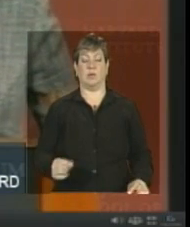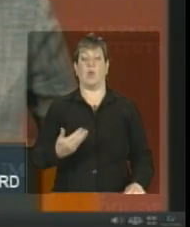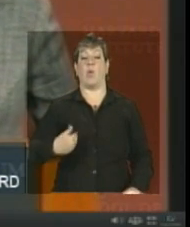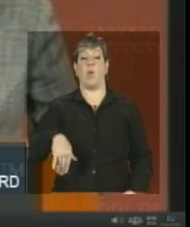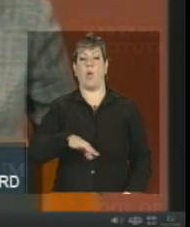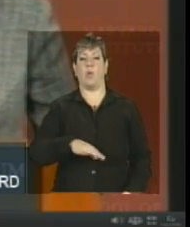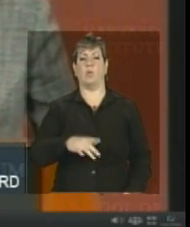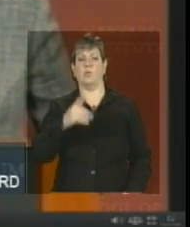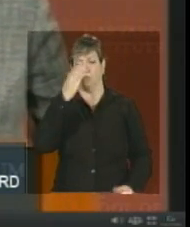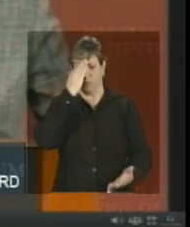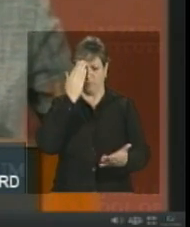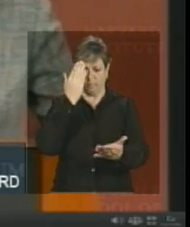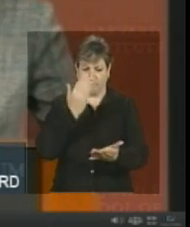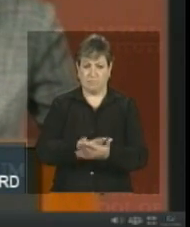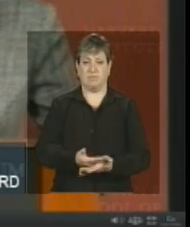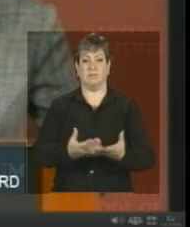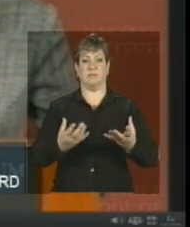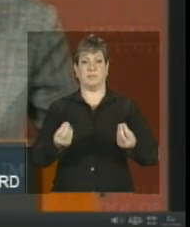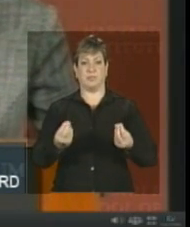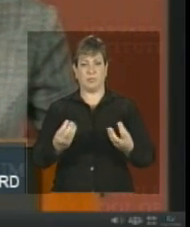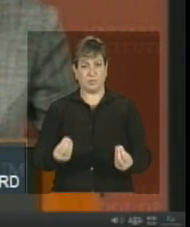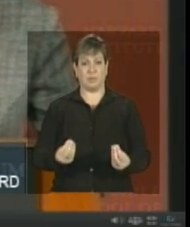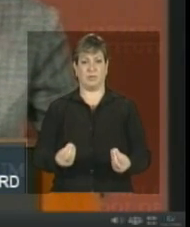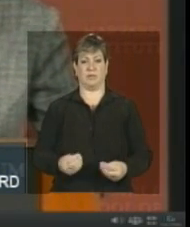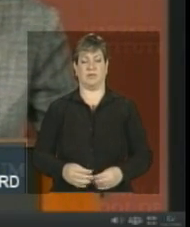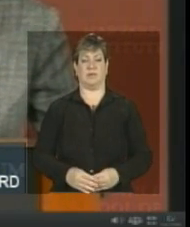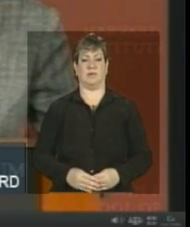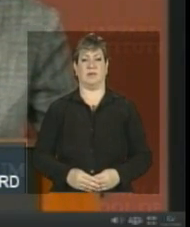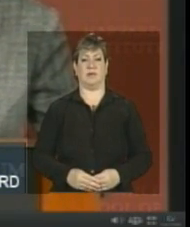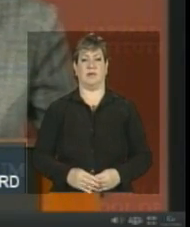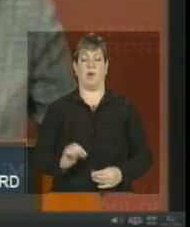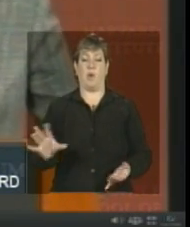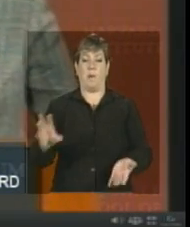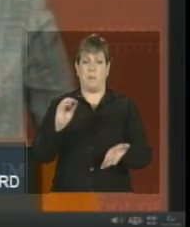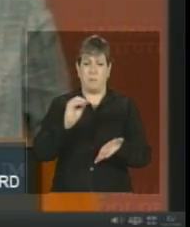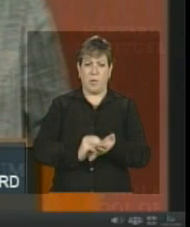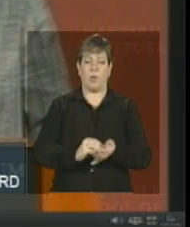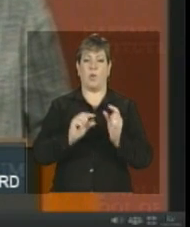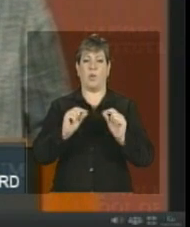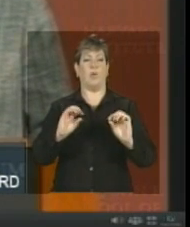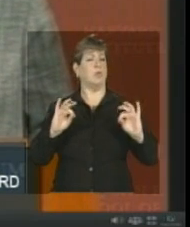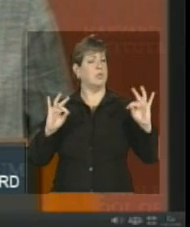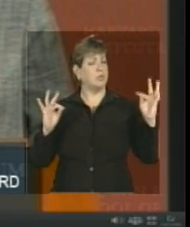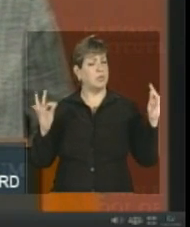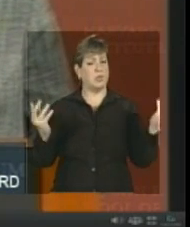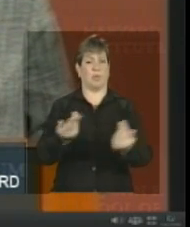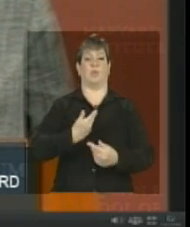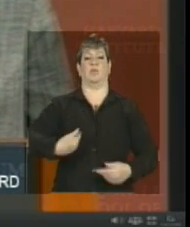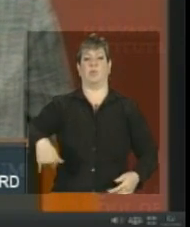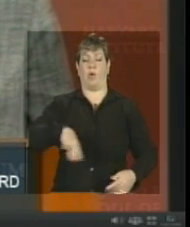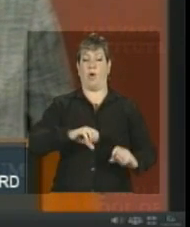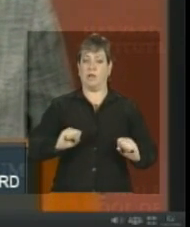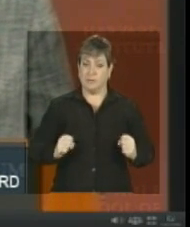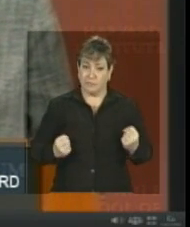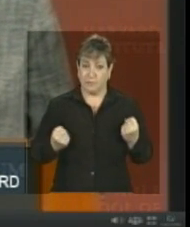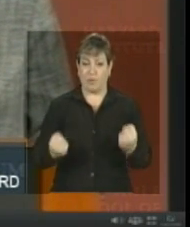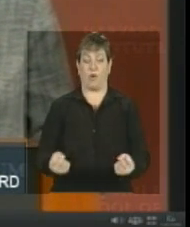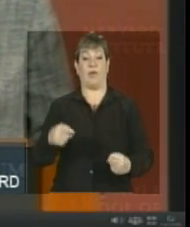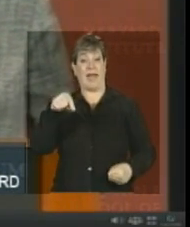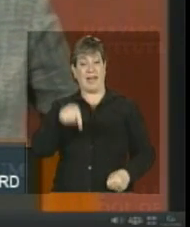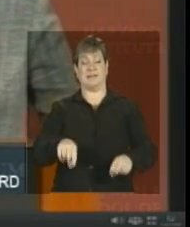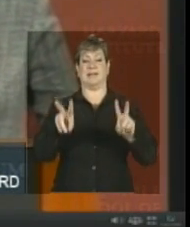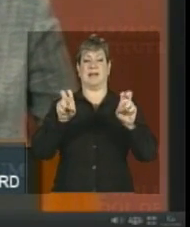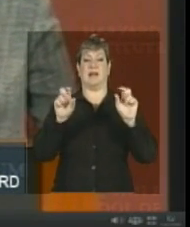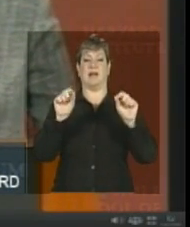apostemos imensamente e coloquemos todos os nossos esforços nesta questão